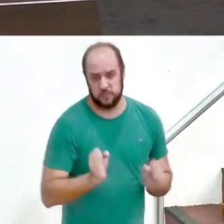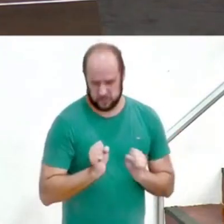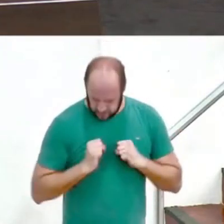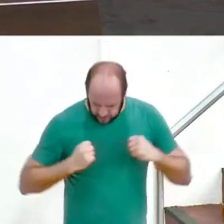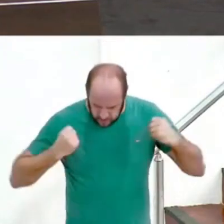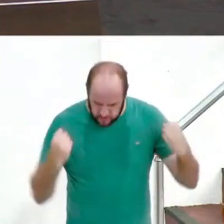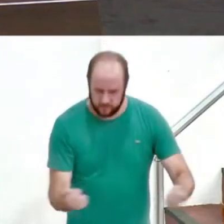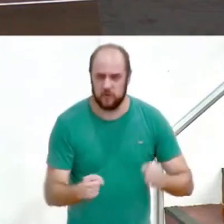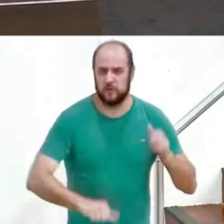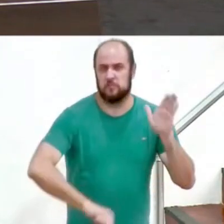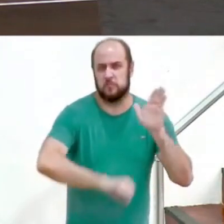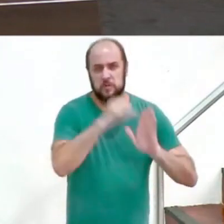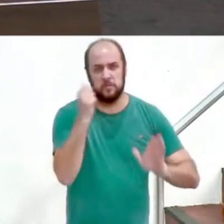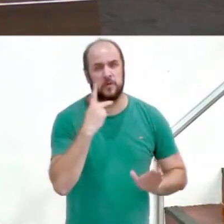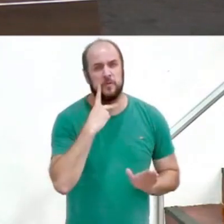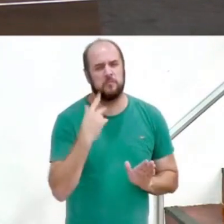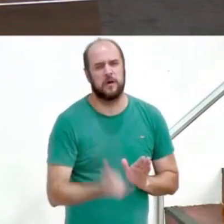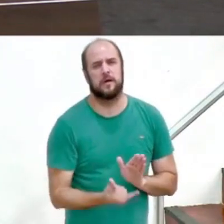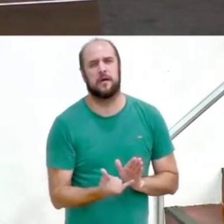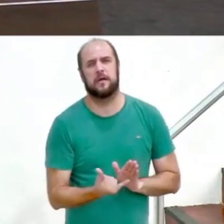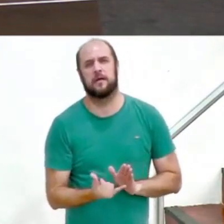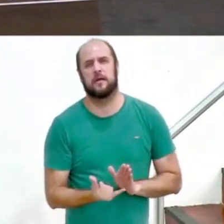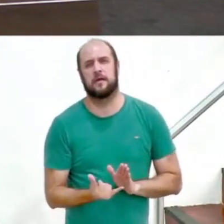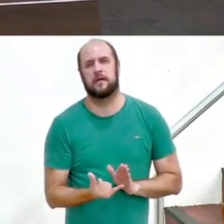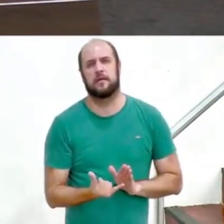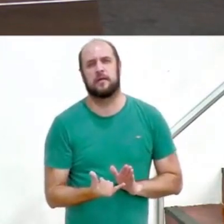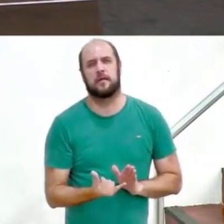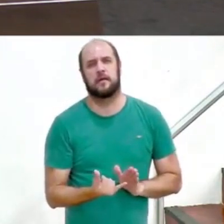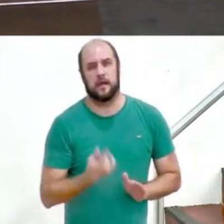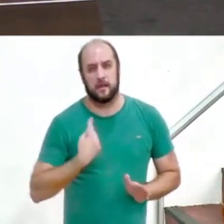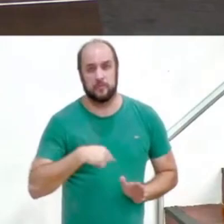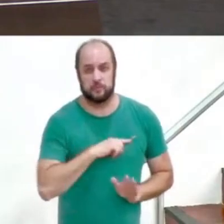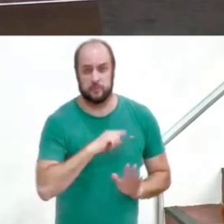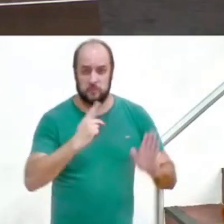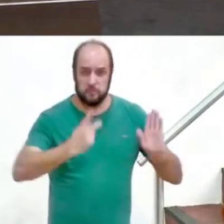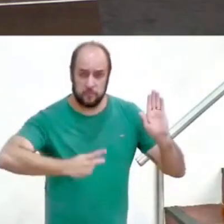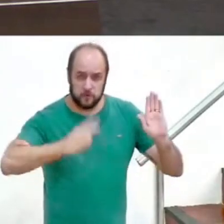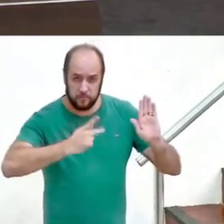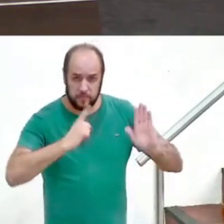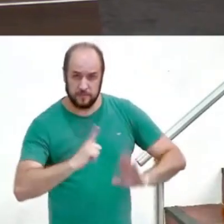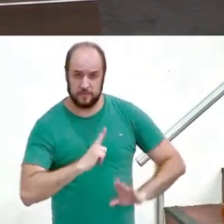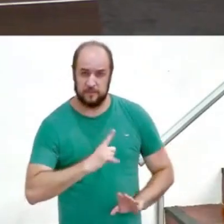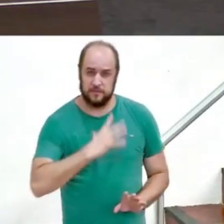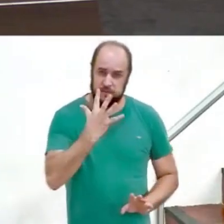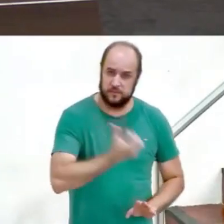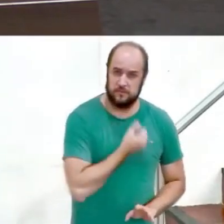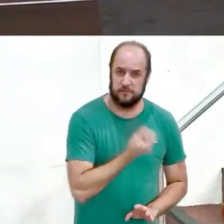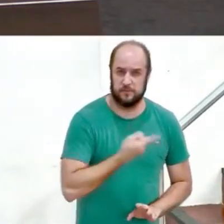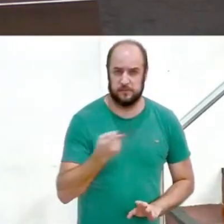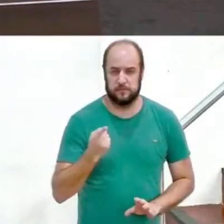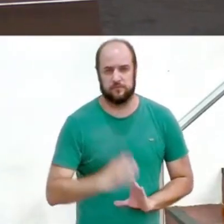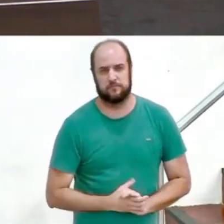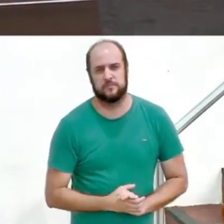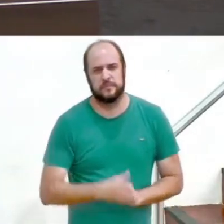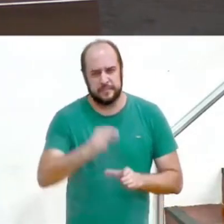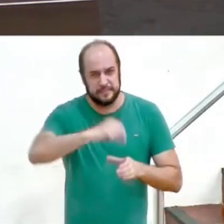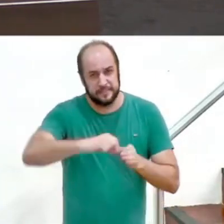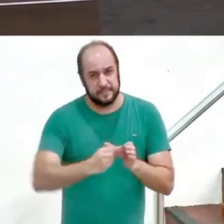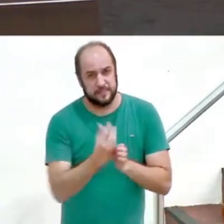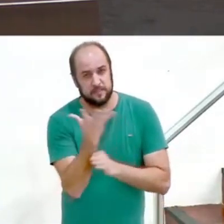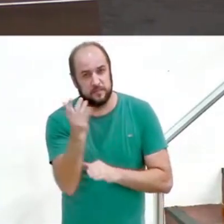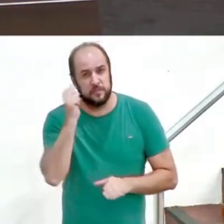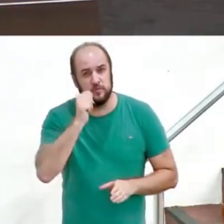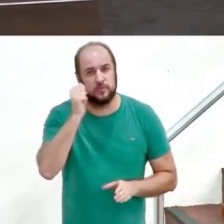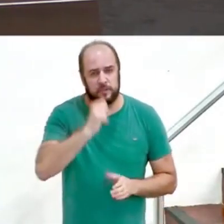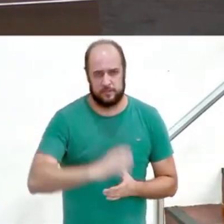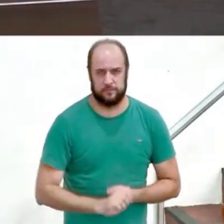dos nossos primeiros pais, nós temos a promessa de um Redentor. A semente da mulher